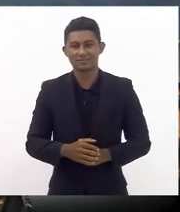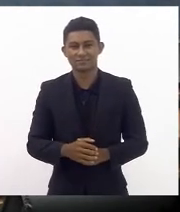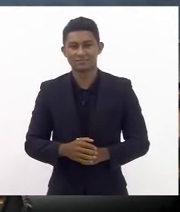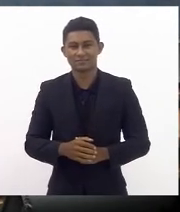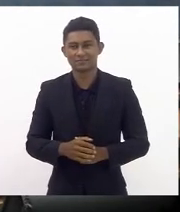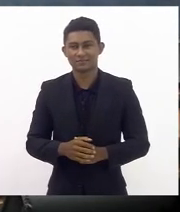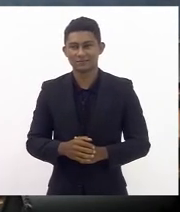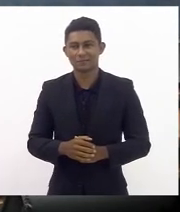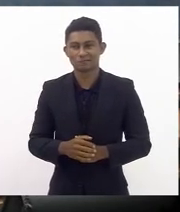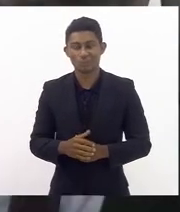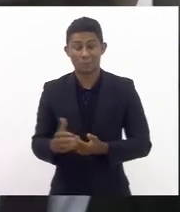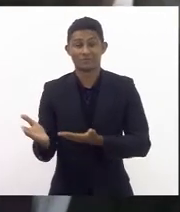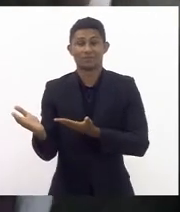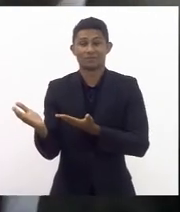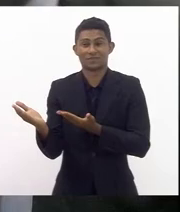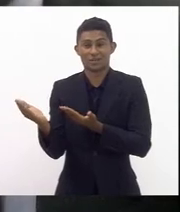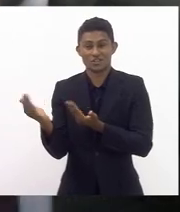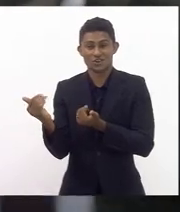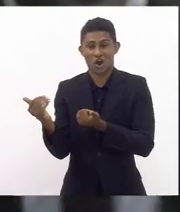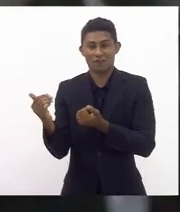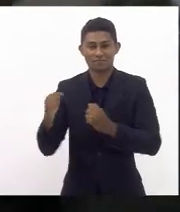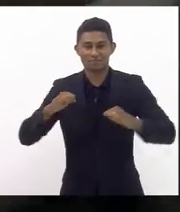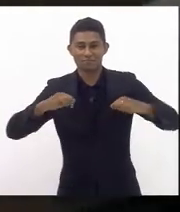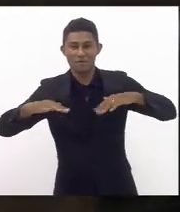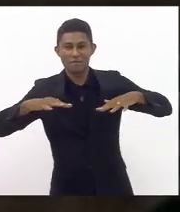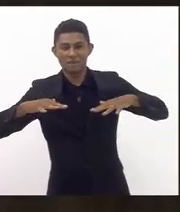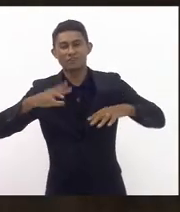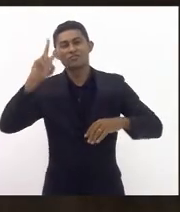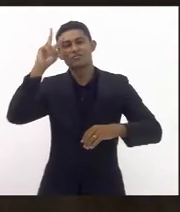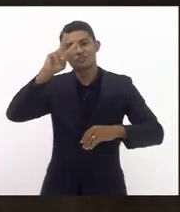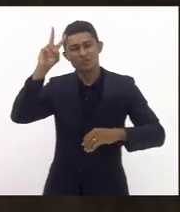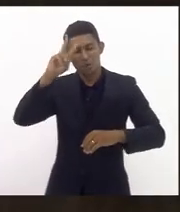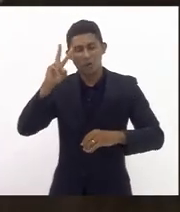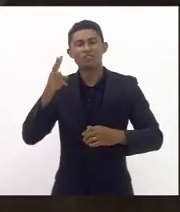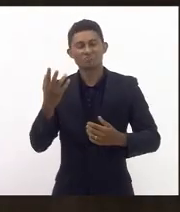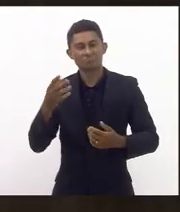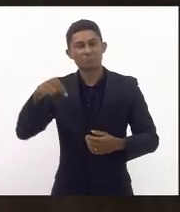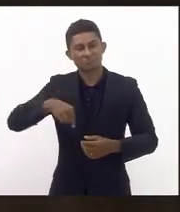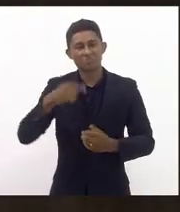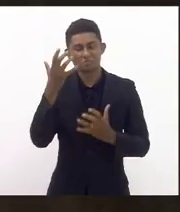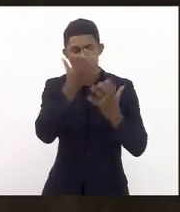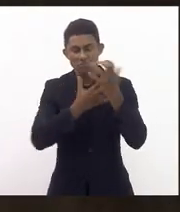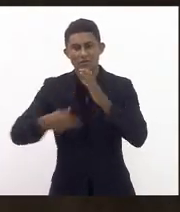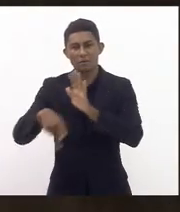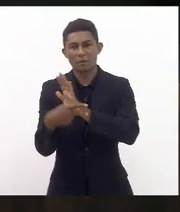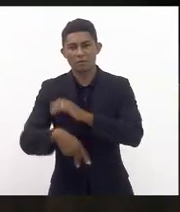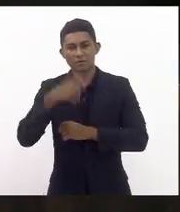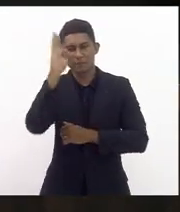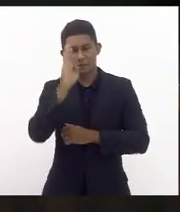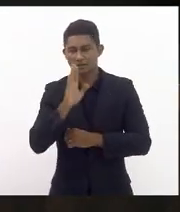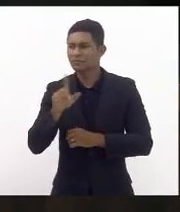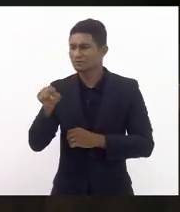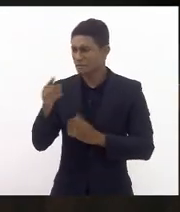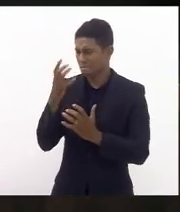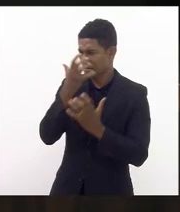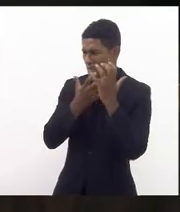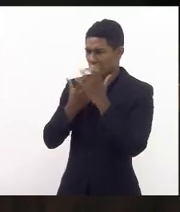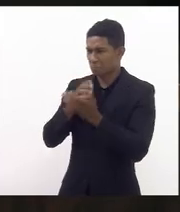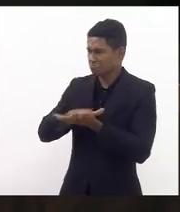A Jovem Guarda, ela tem história na história da música popular brasileira, né? Mas Vossa Excelência não vai lembrar